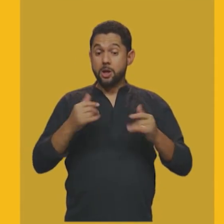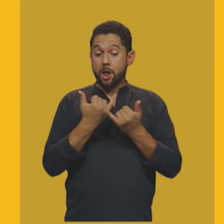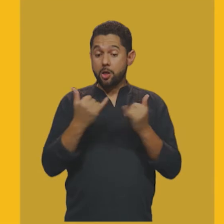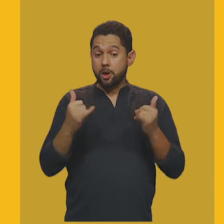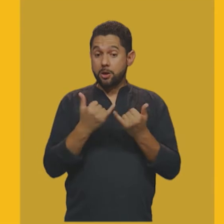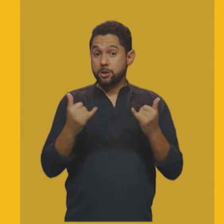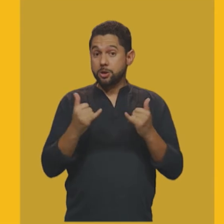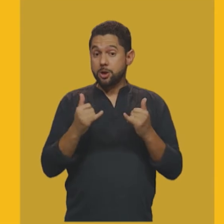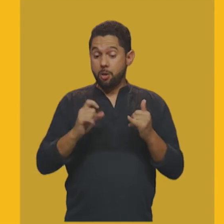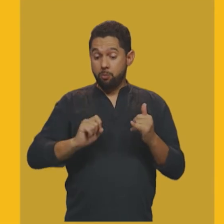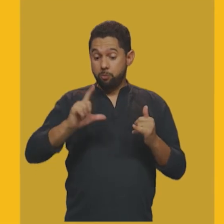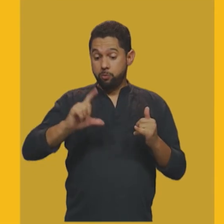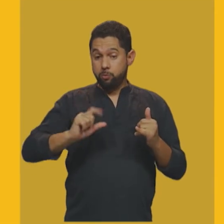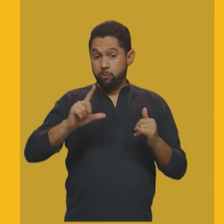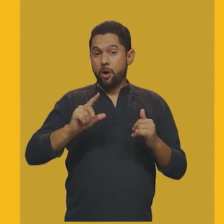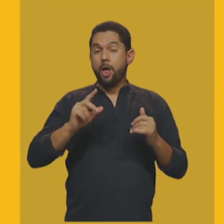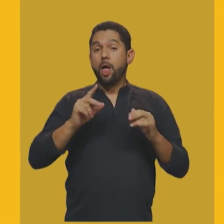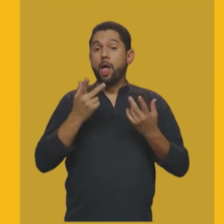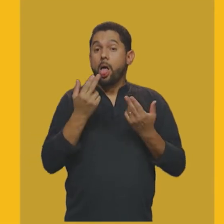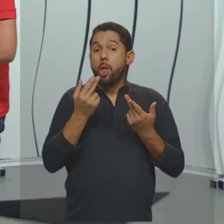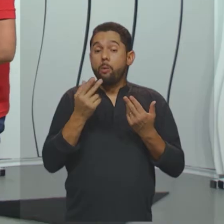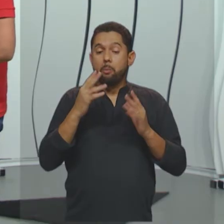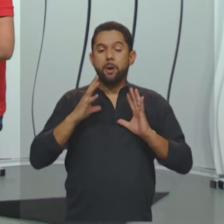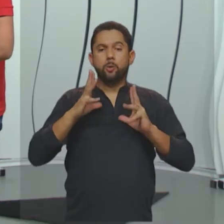mesma para todos os aparelhos ligados.